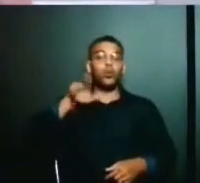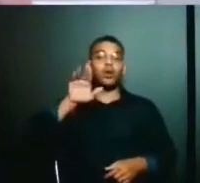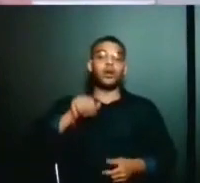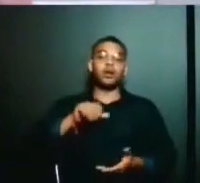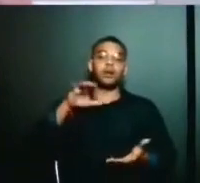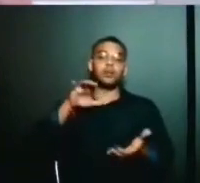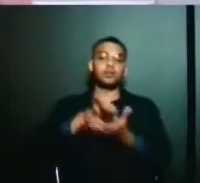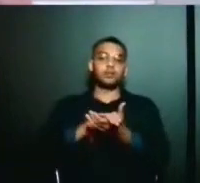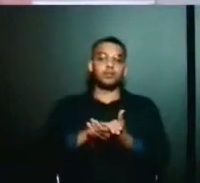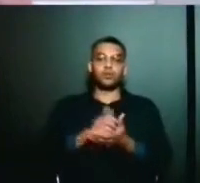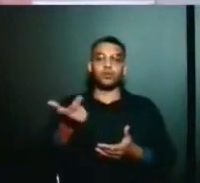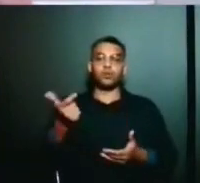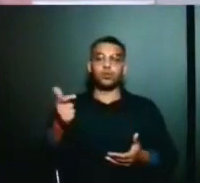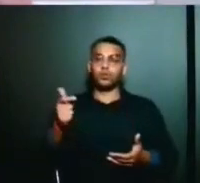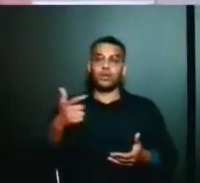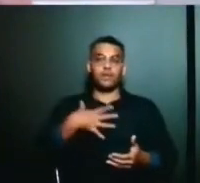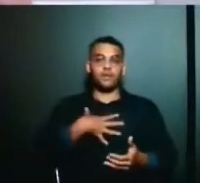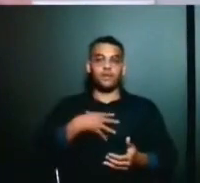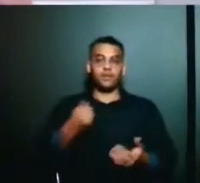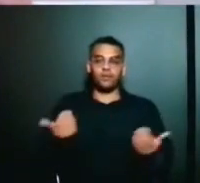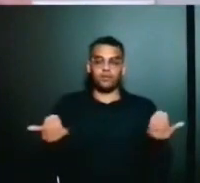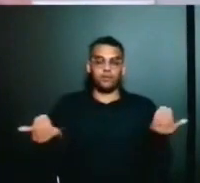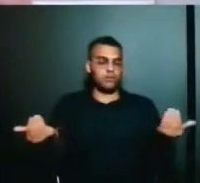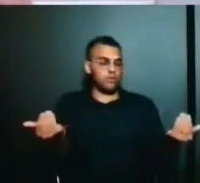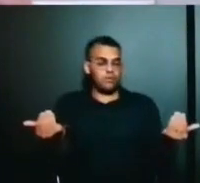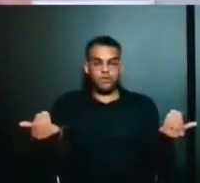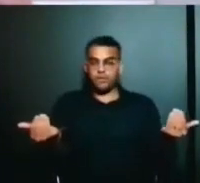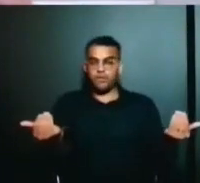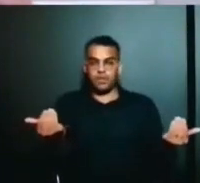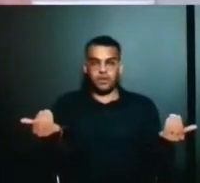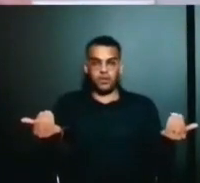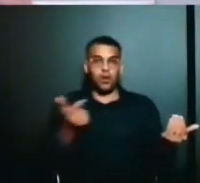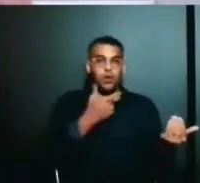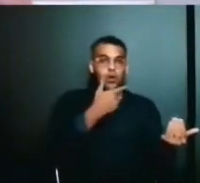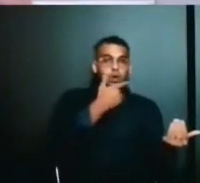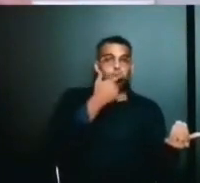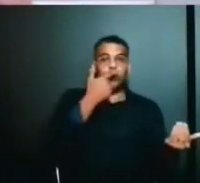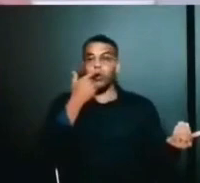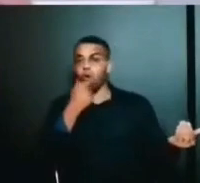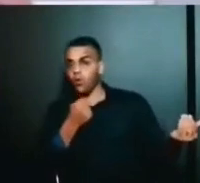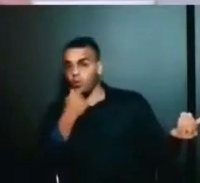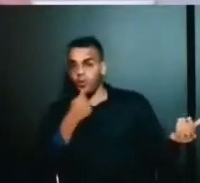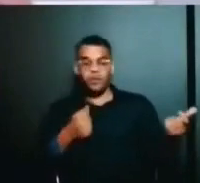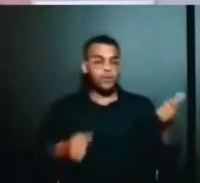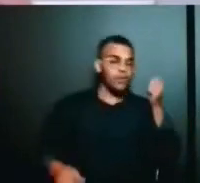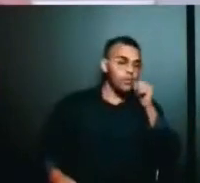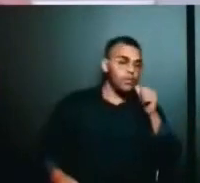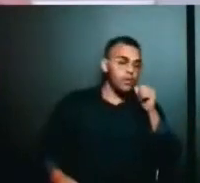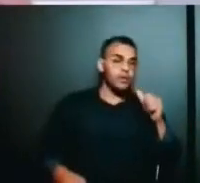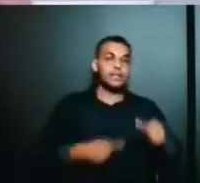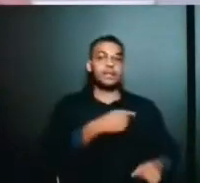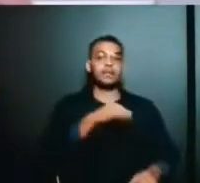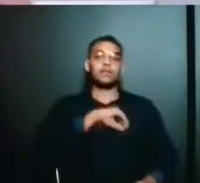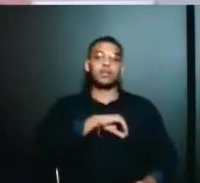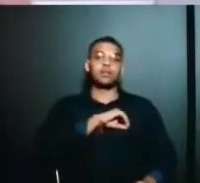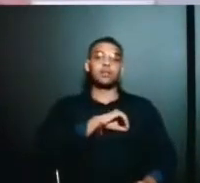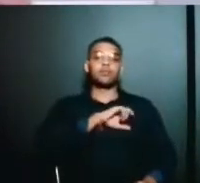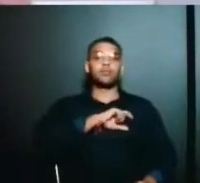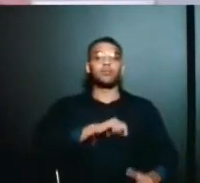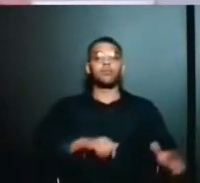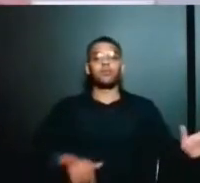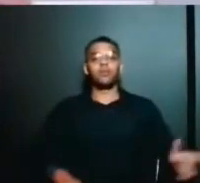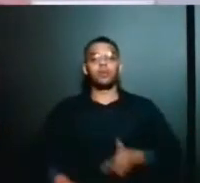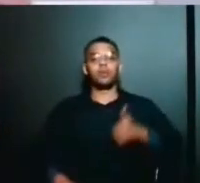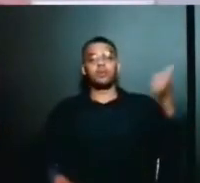filhos. Quando você compara esses dois tipos de profissionais, homens e mulheres, as mulheres ganham mais do que os homens. Em algum